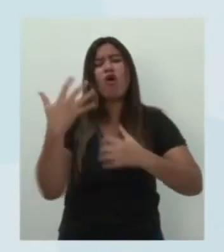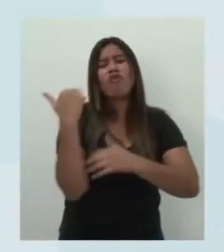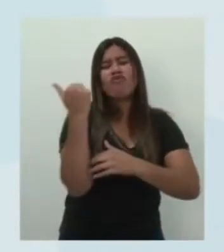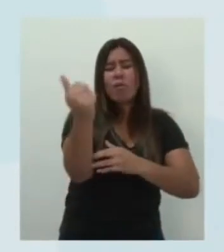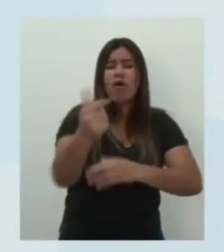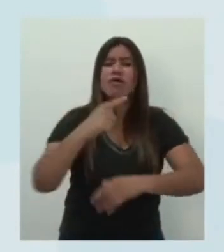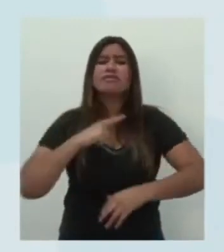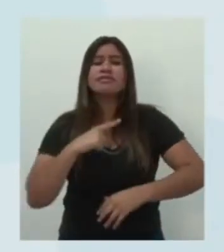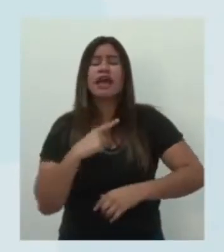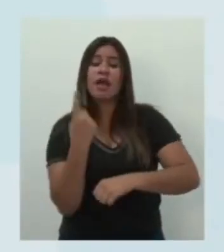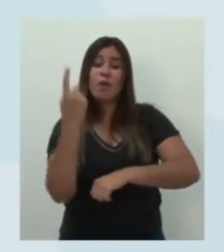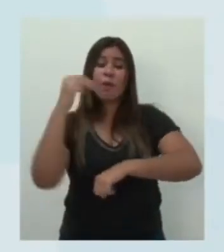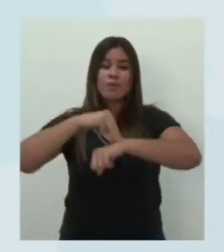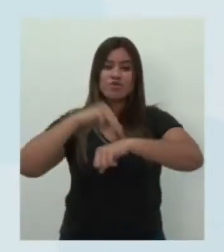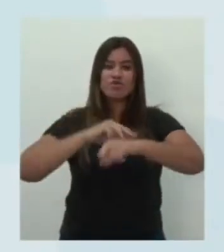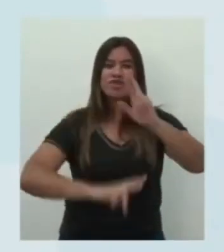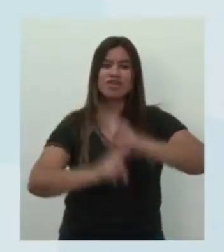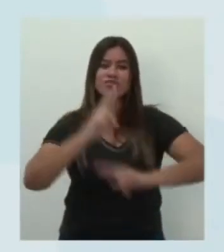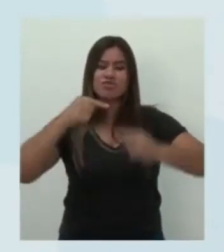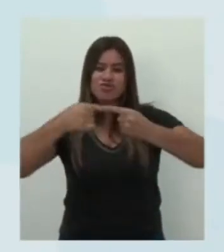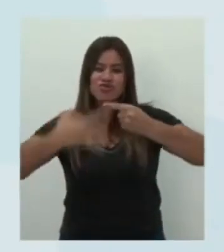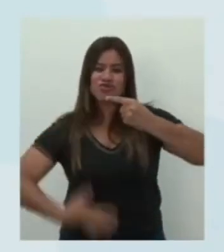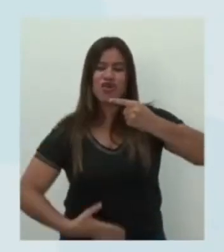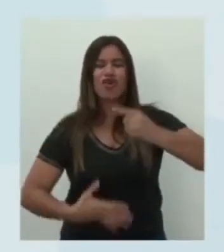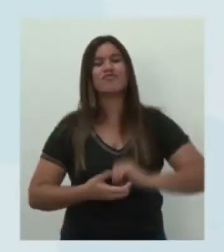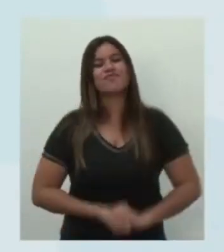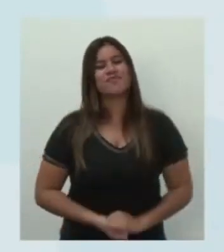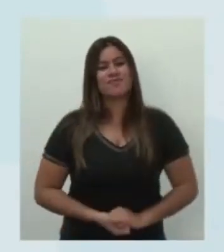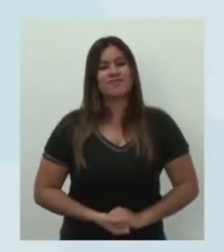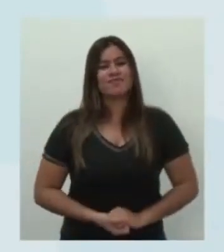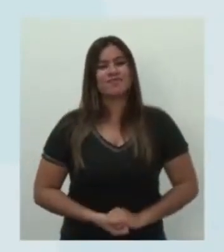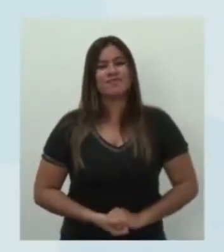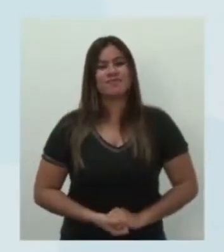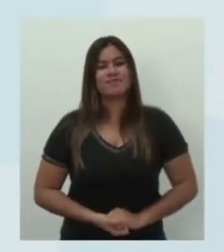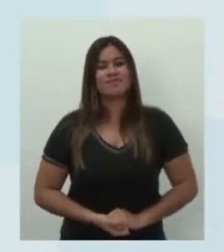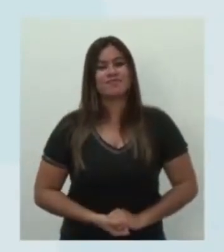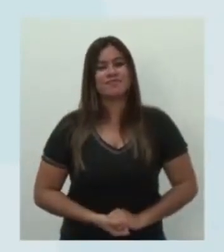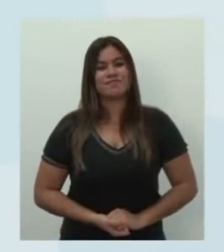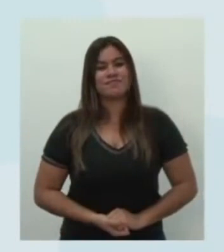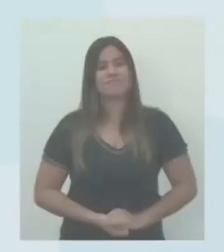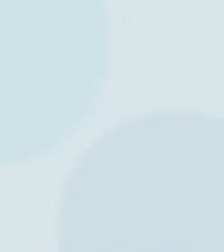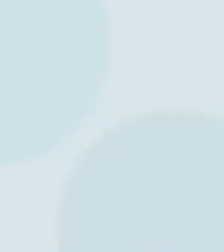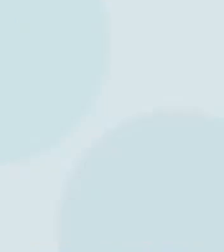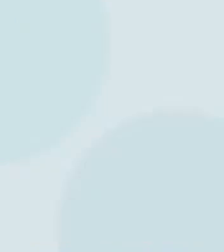1 minutinho, participe conosco no chat, vai ser bem legal ouvir a resposta de vocês.